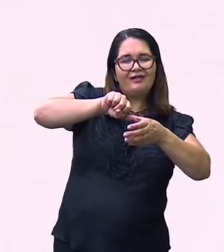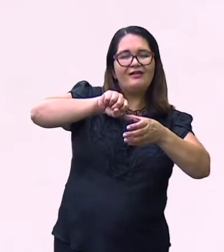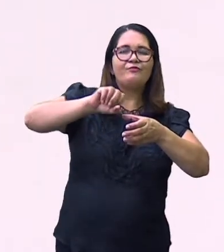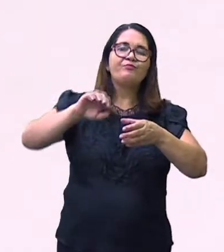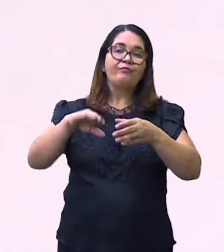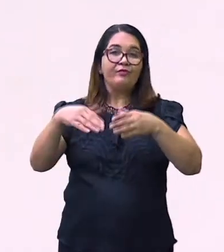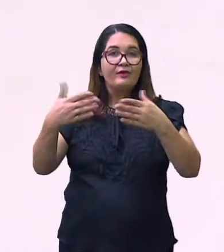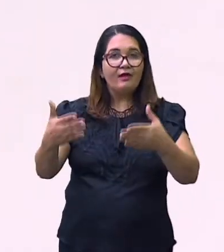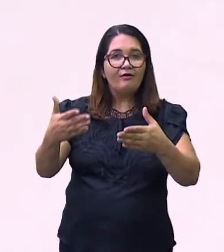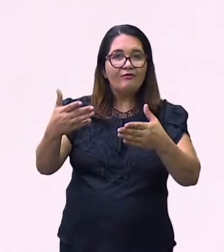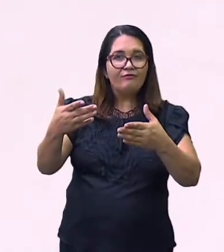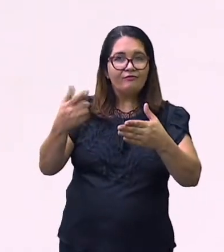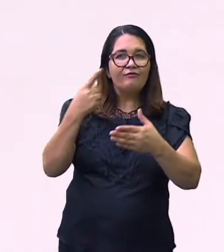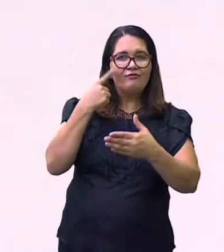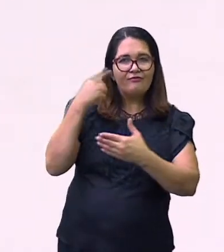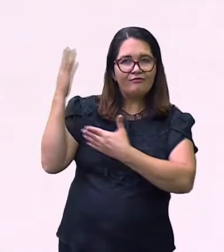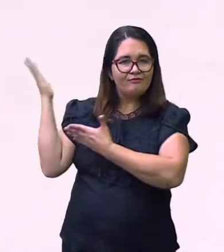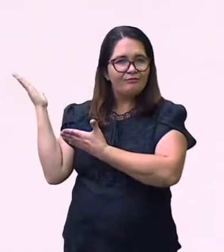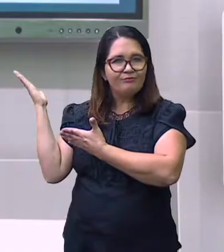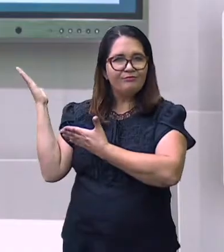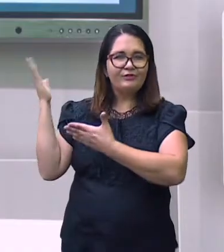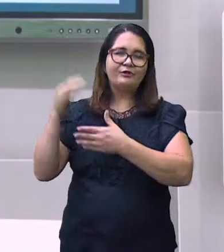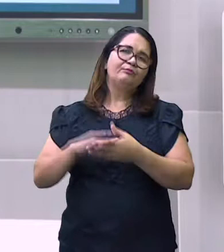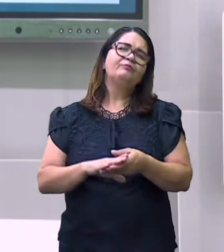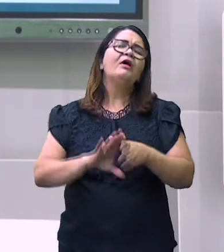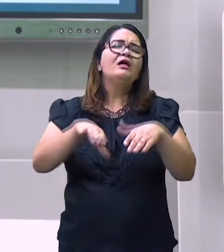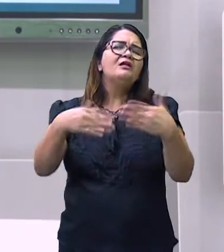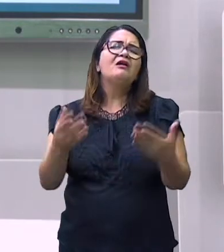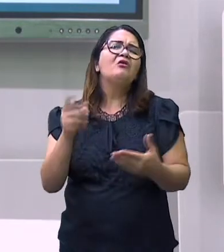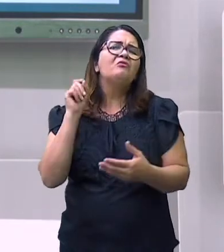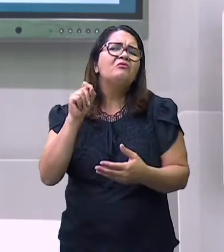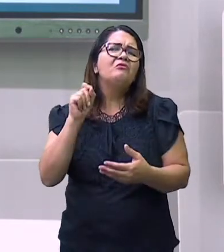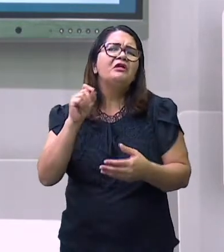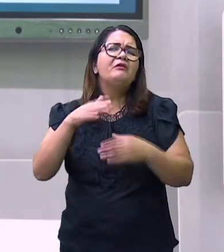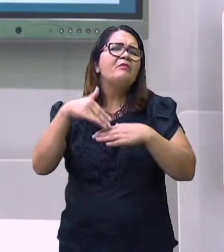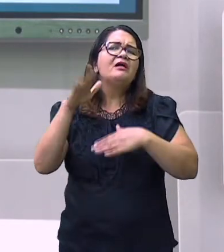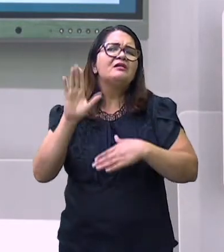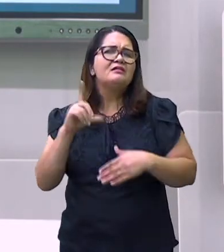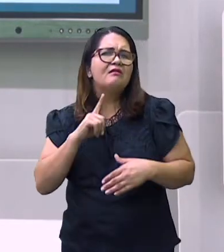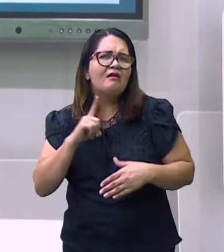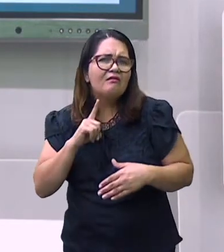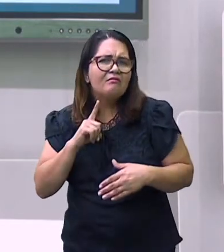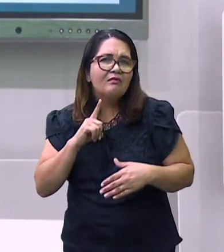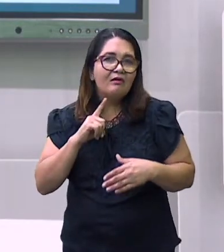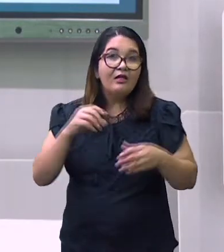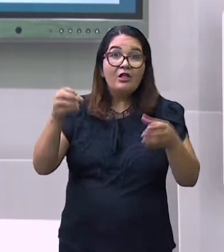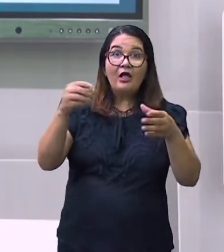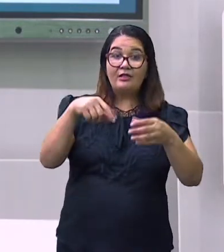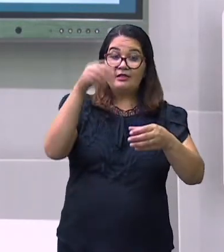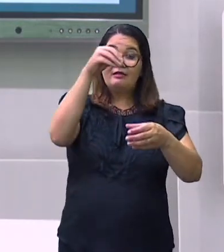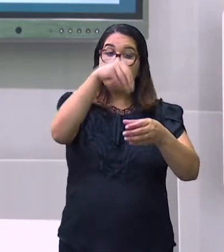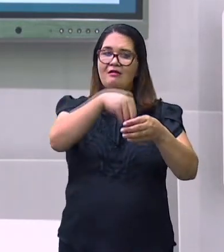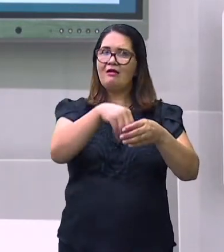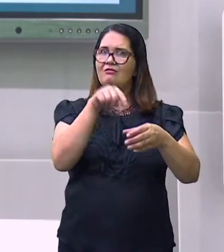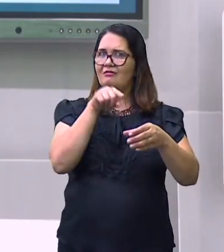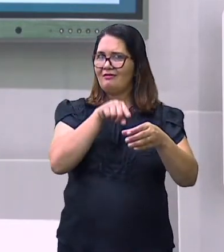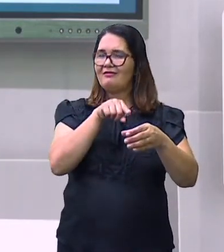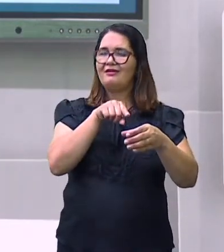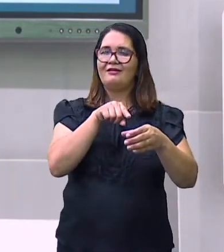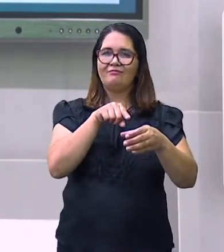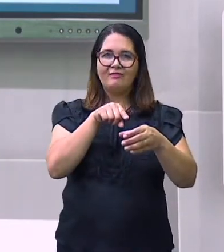seria a membrana plasmática. O que mais que a gente tem nessa célula? Olha bem, a gente vai ter